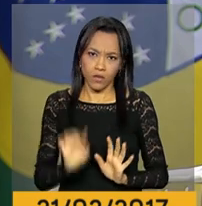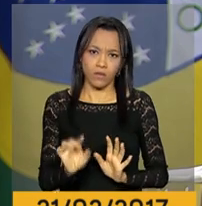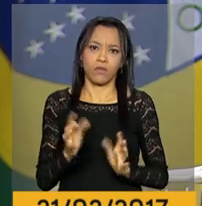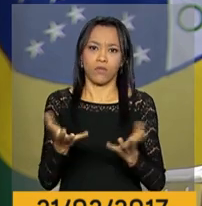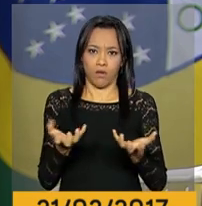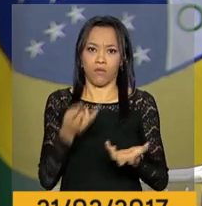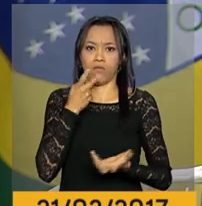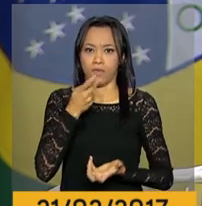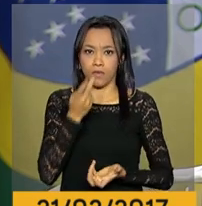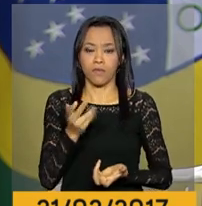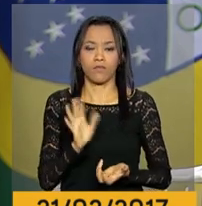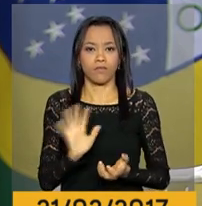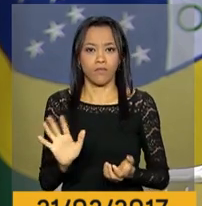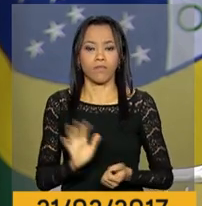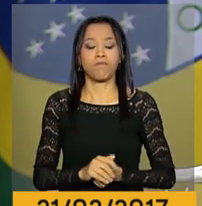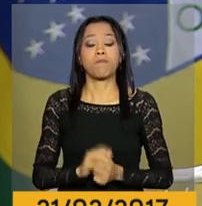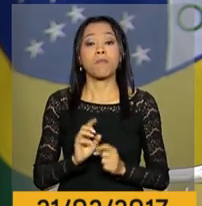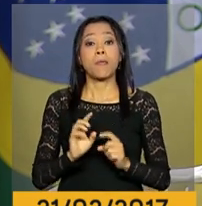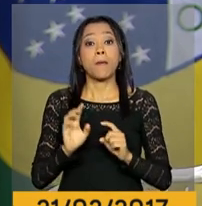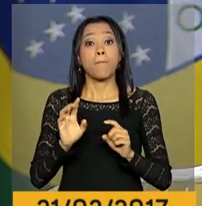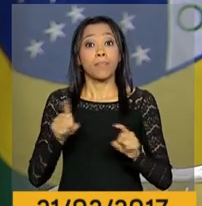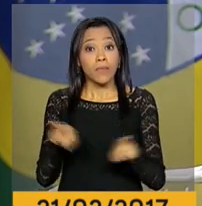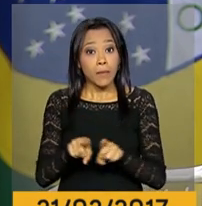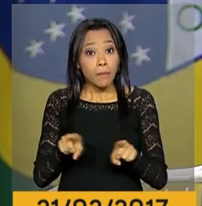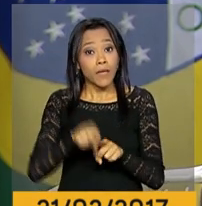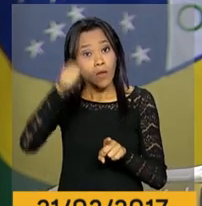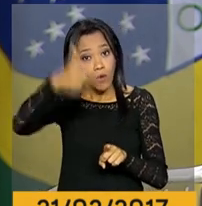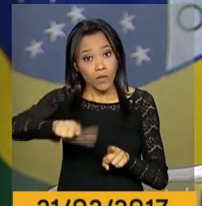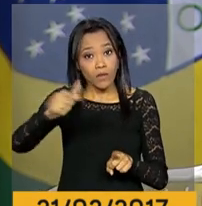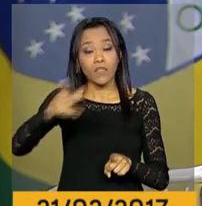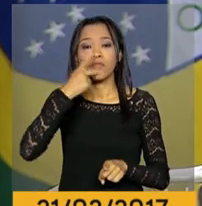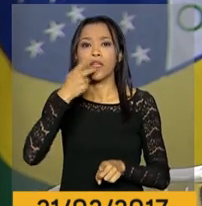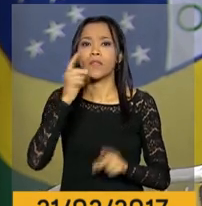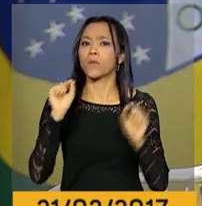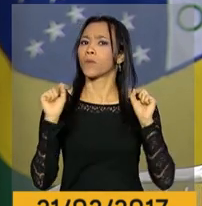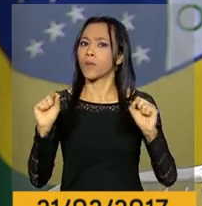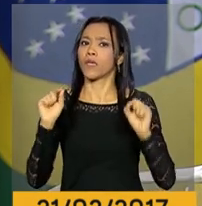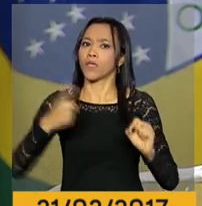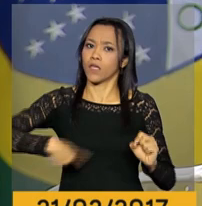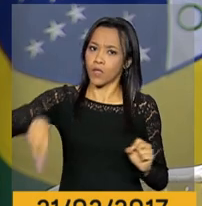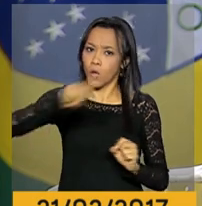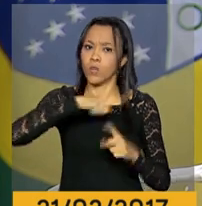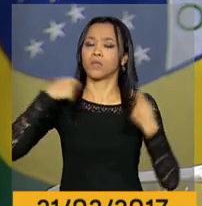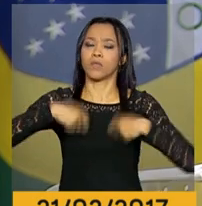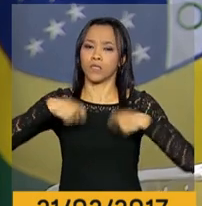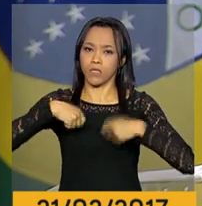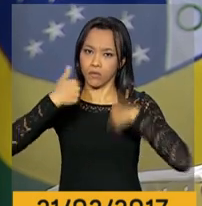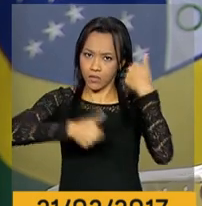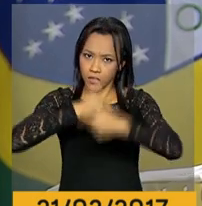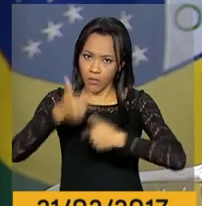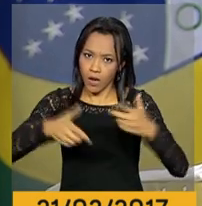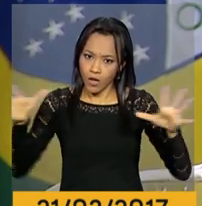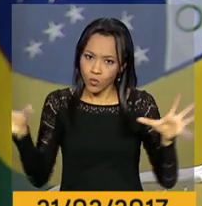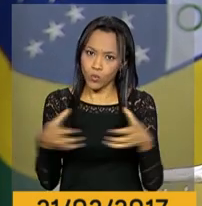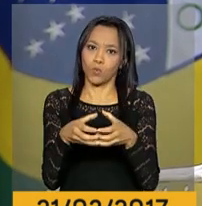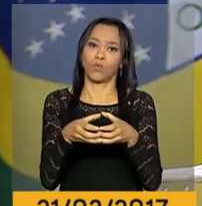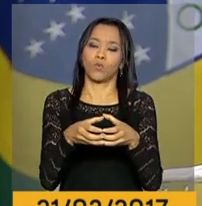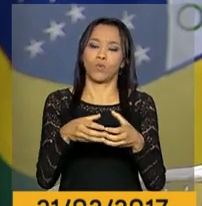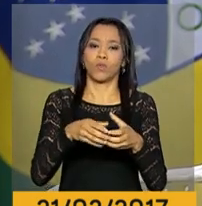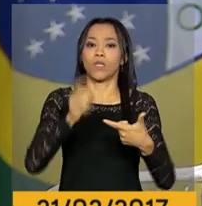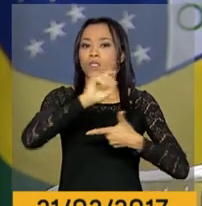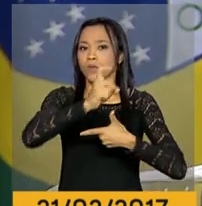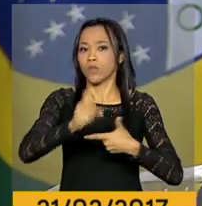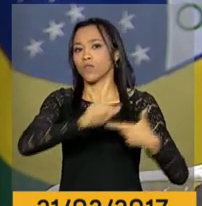dar eh mas enfatizando mais uma vez a necessidade de nós trabalharmos juntos executivo